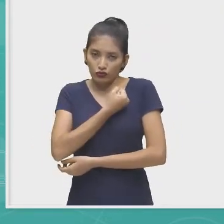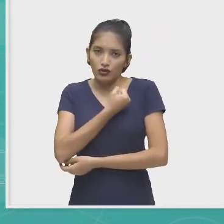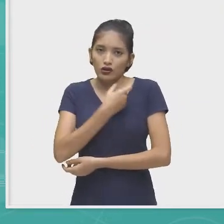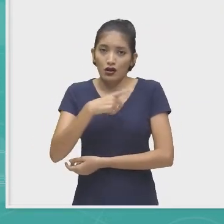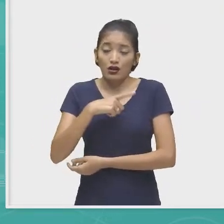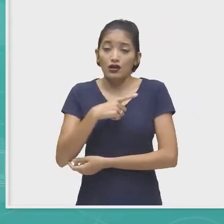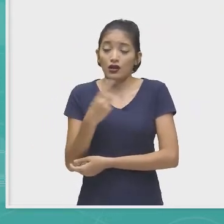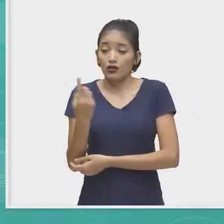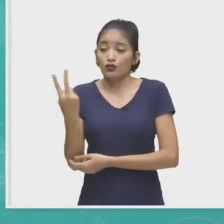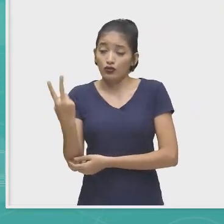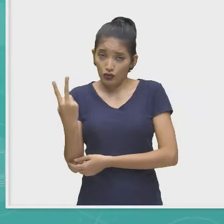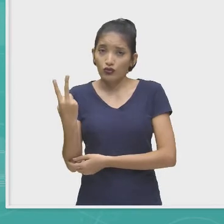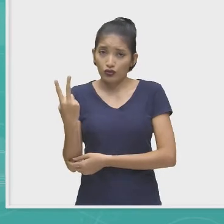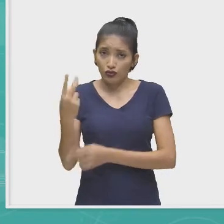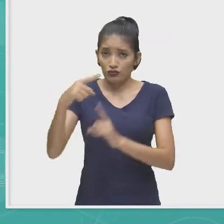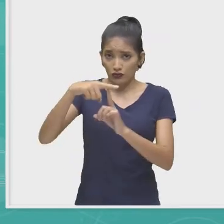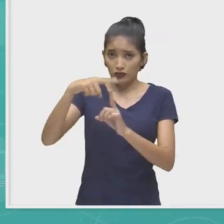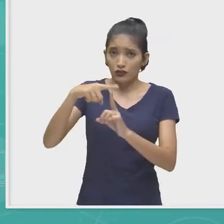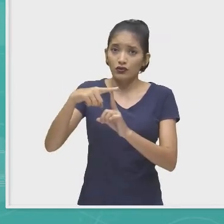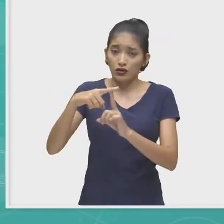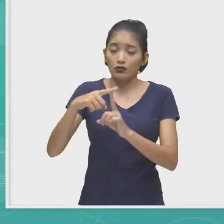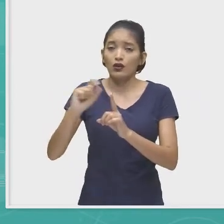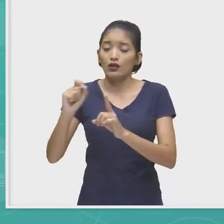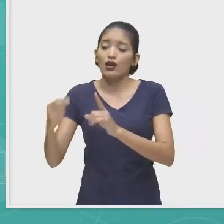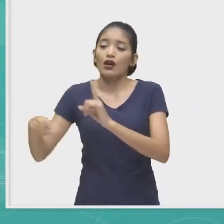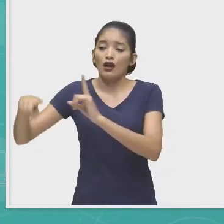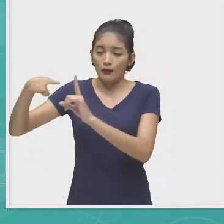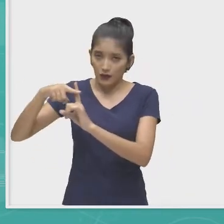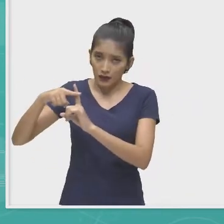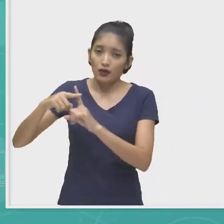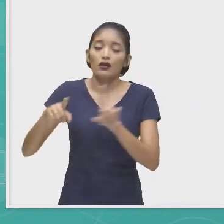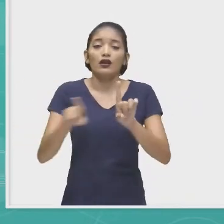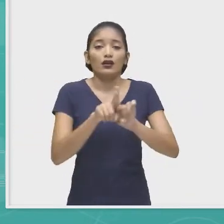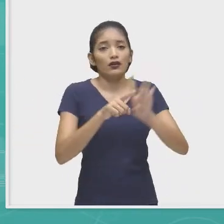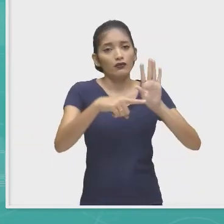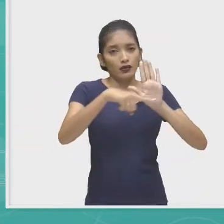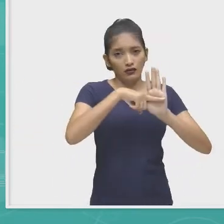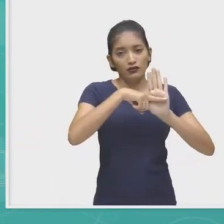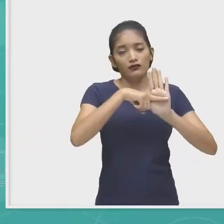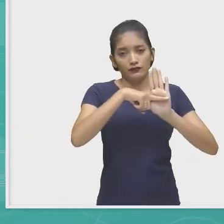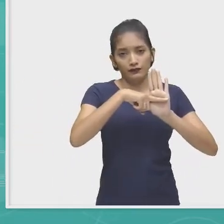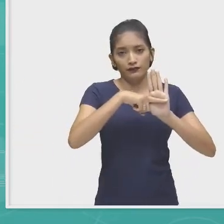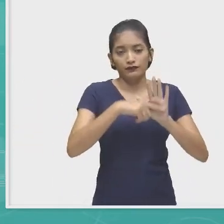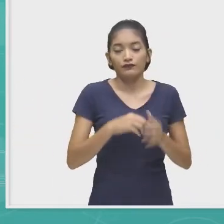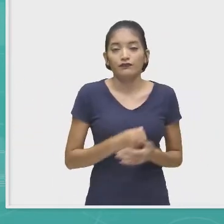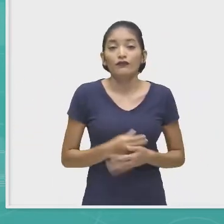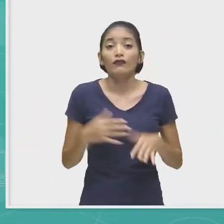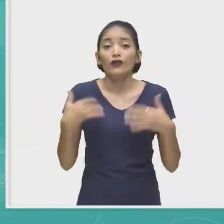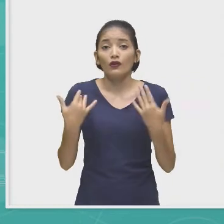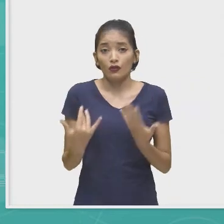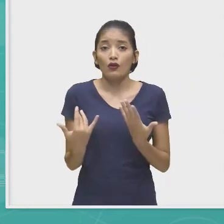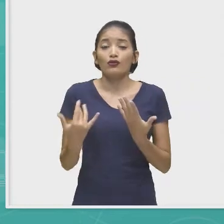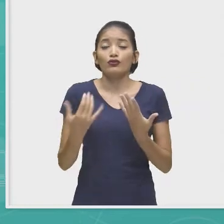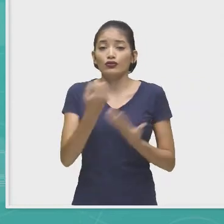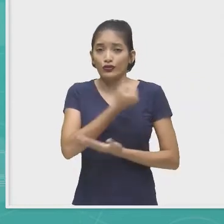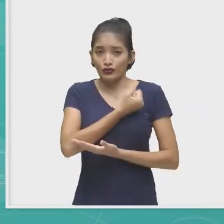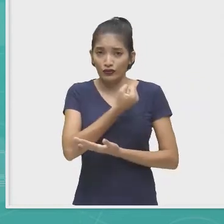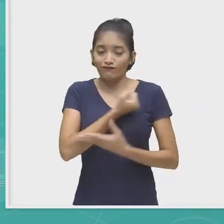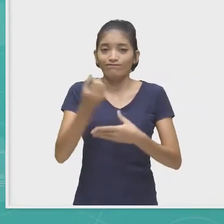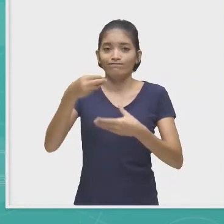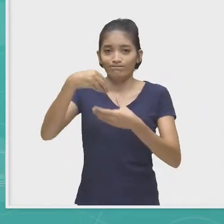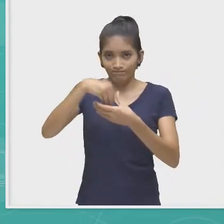duas operações aí, que são as inversas uma da outra, no caso, adição e subtração. Quais são os elementos